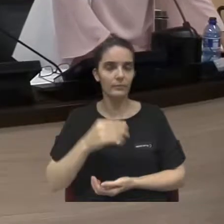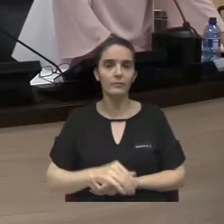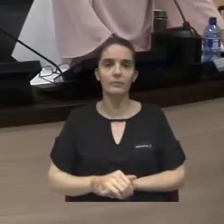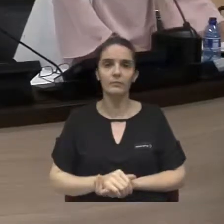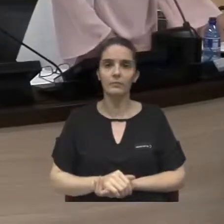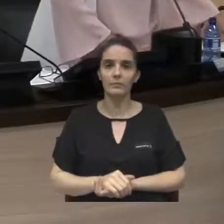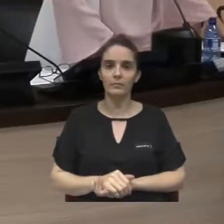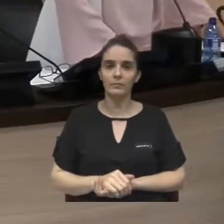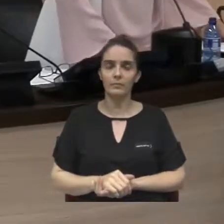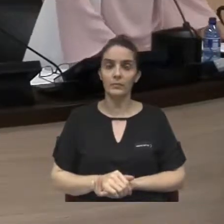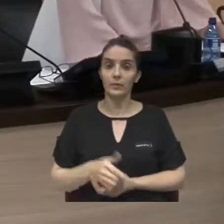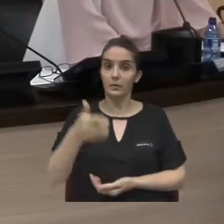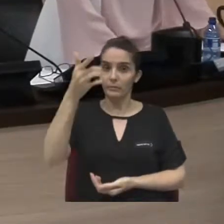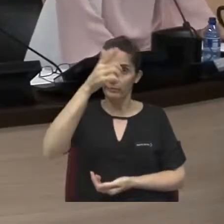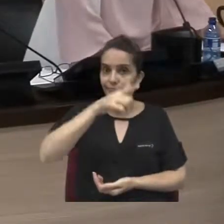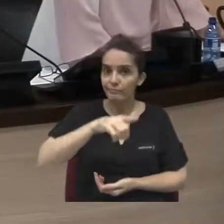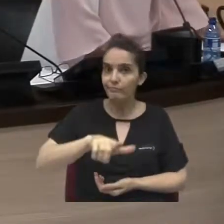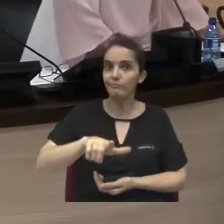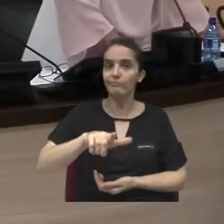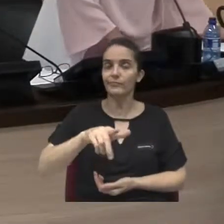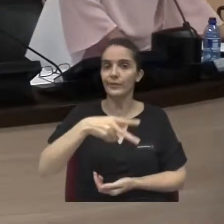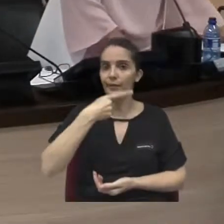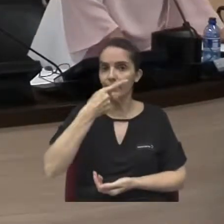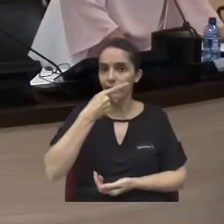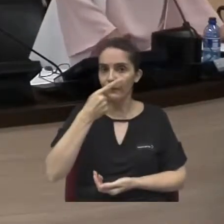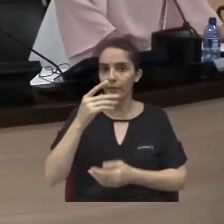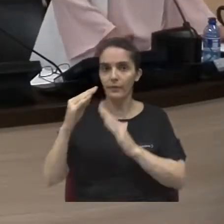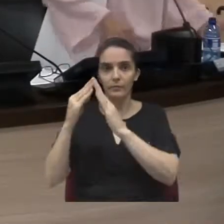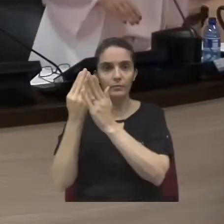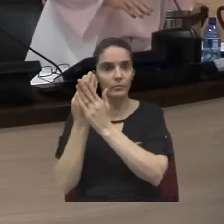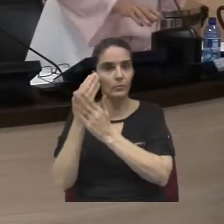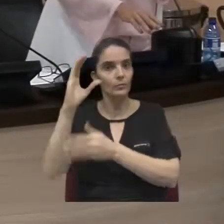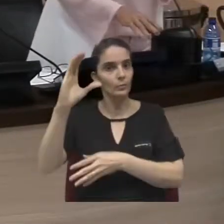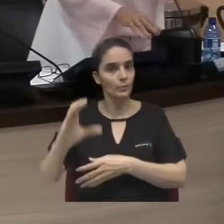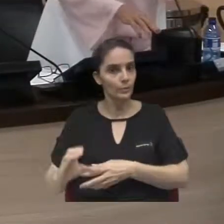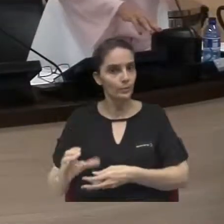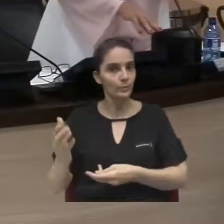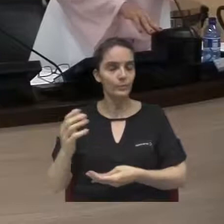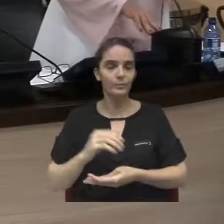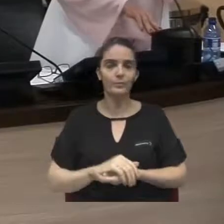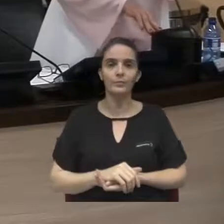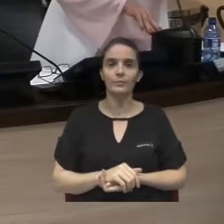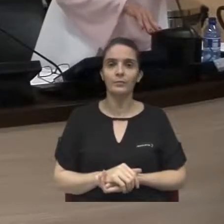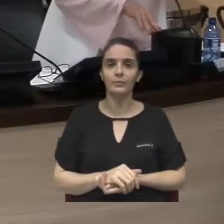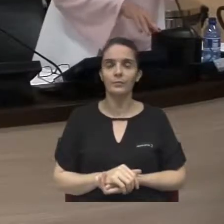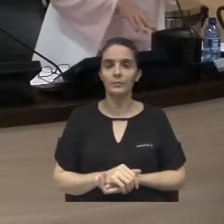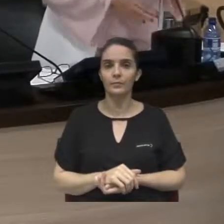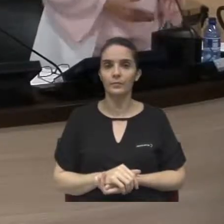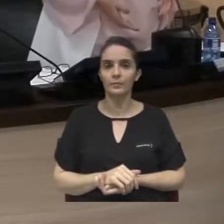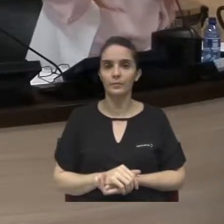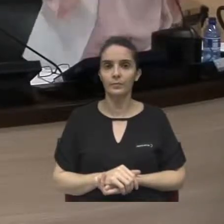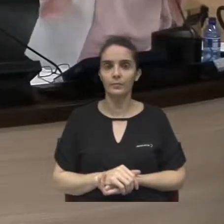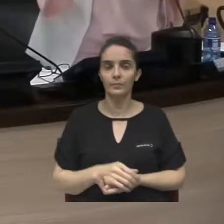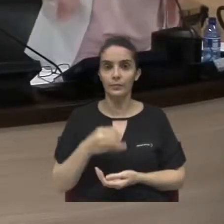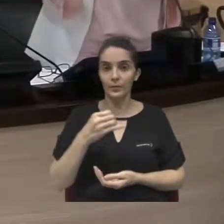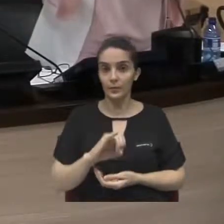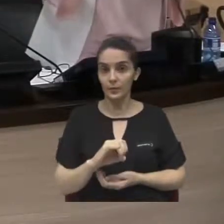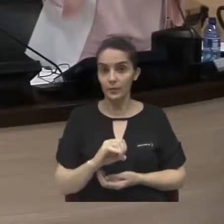certo, novamente, estamos falando de creche, e tenho certeza que se buscarmos